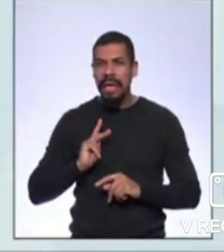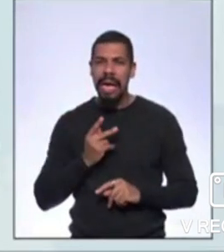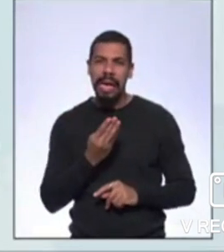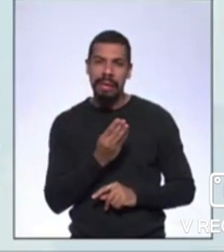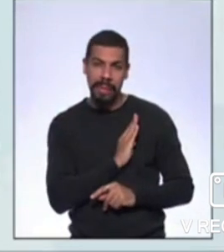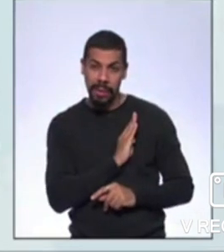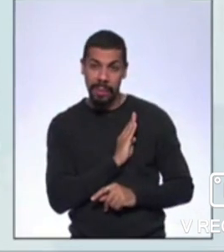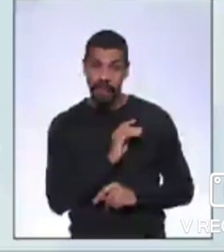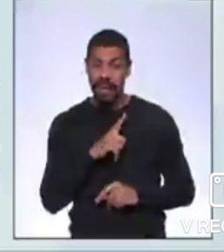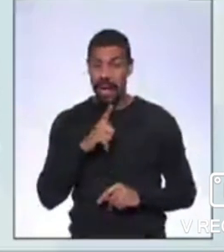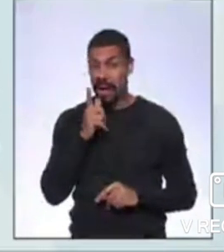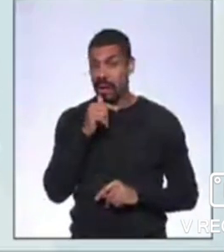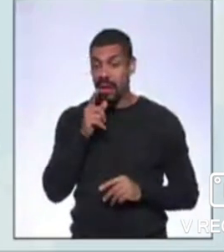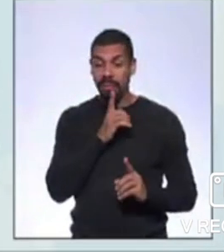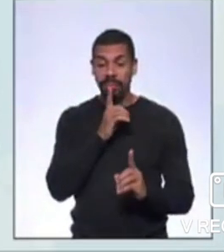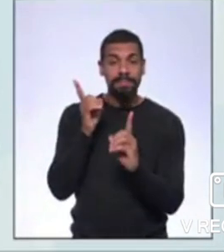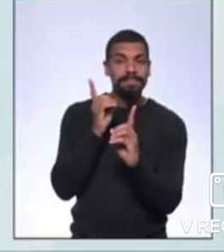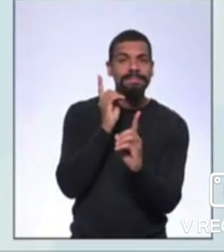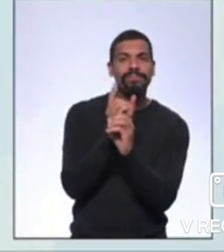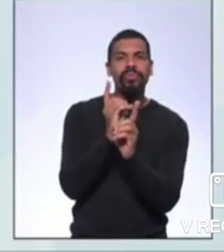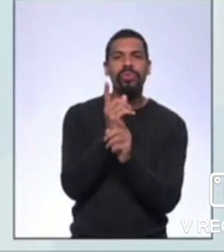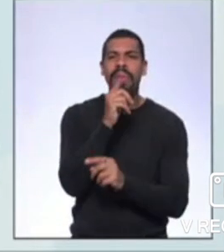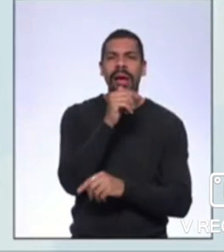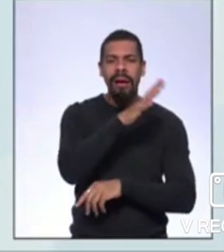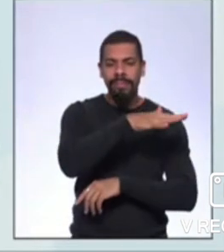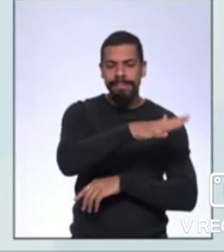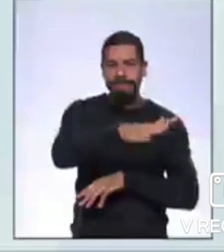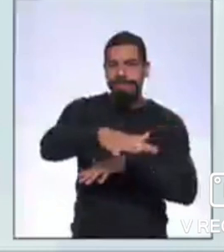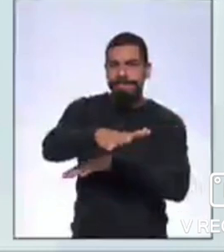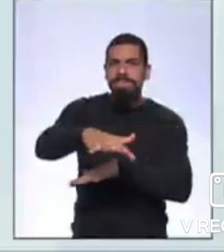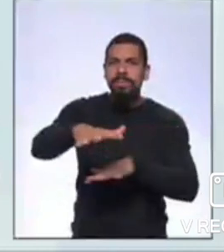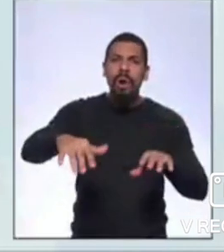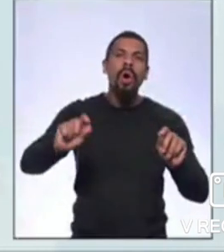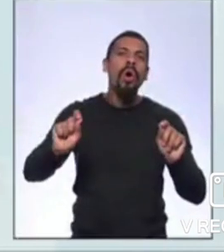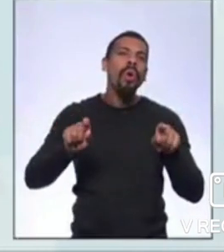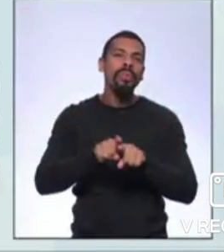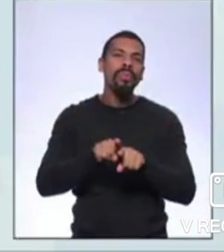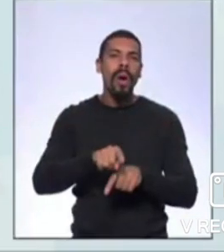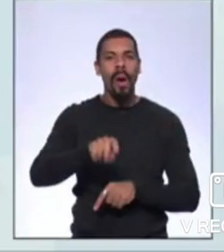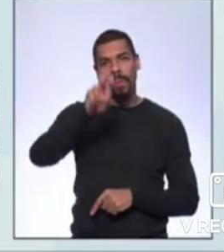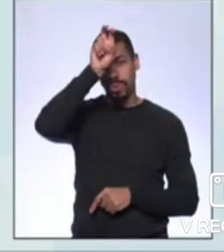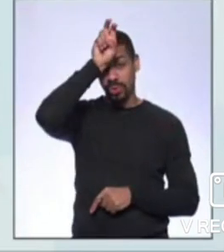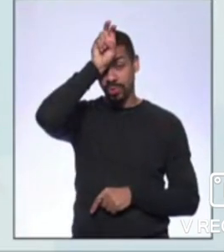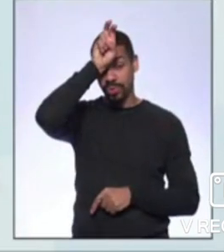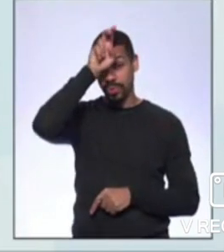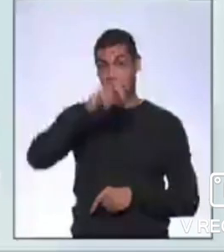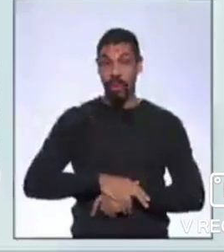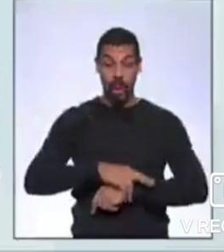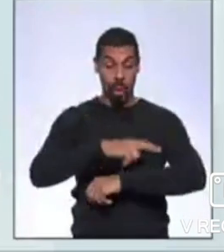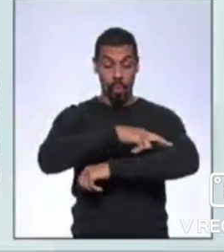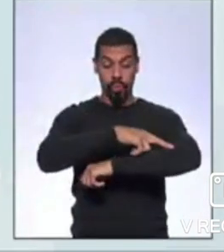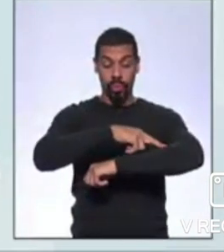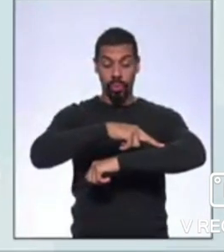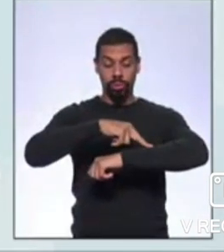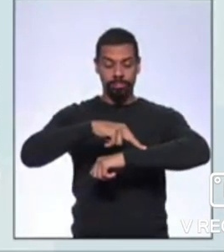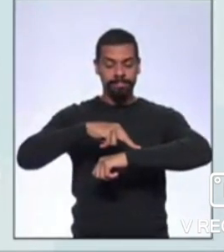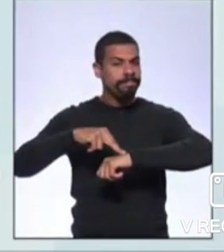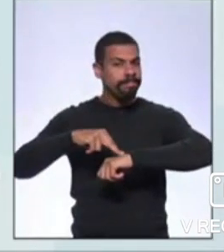as águas são abundantes e as terras são férteis. Esse lugar, claro, é o Egito, né, o rio Nilo ali, um rio